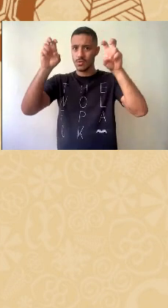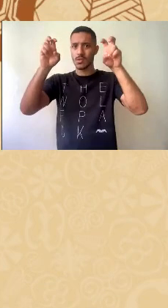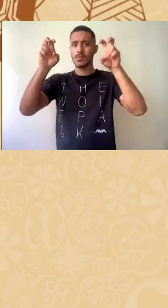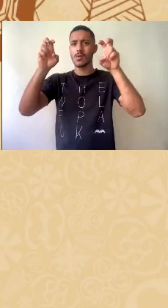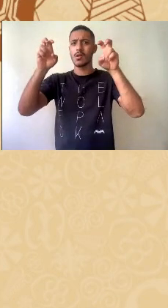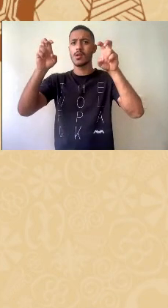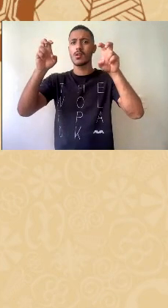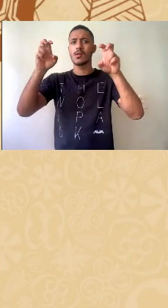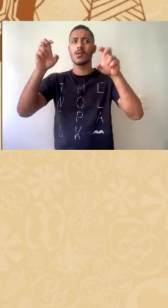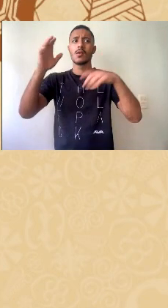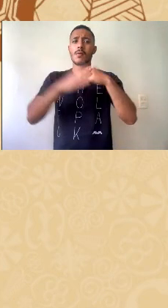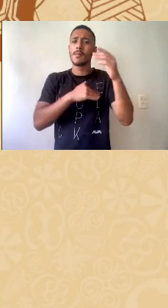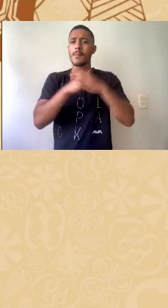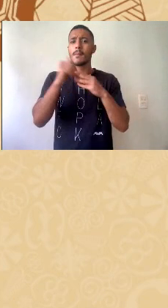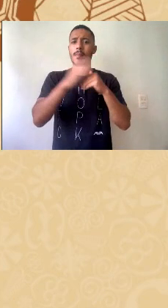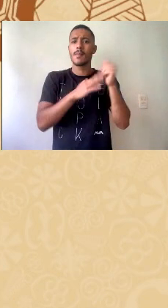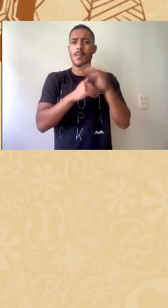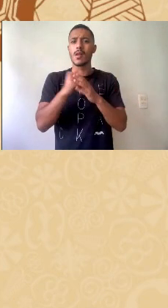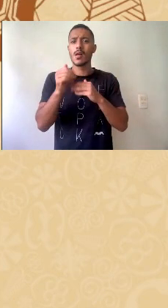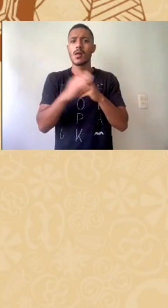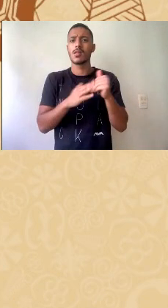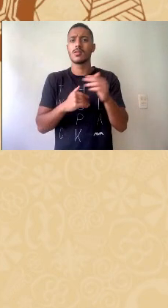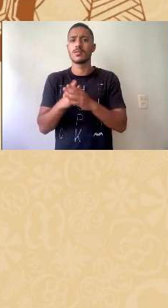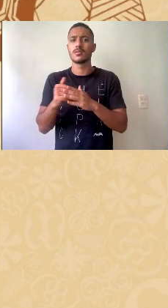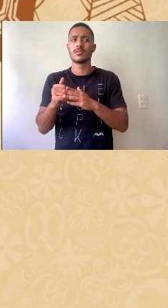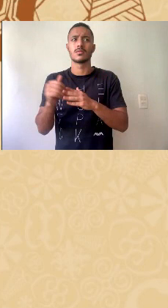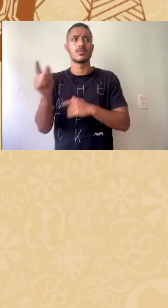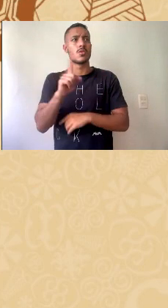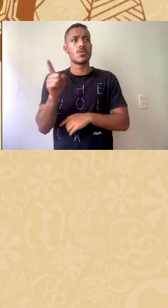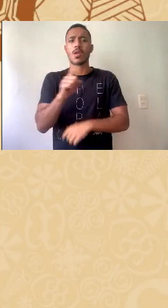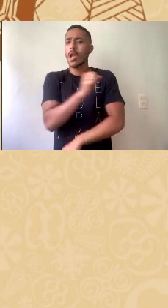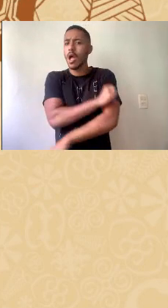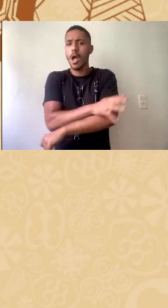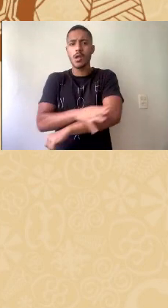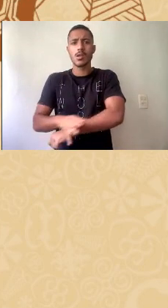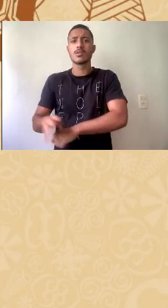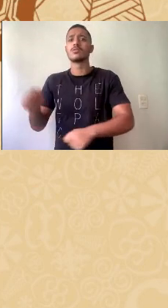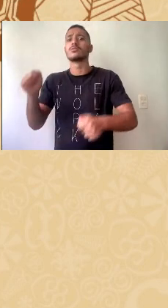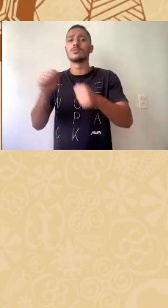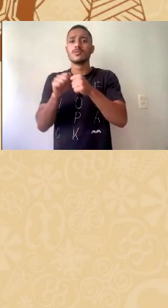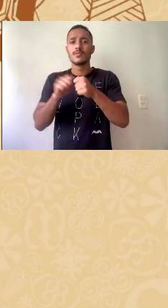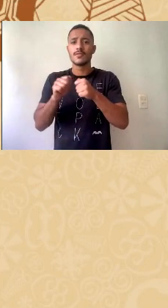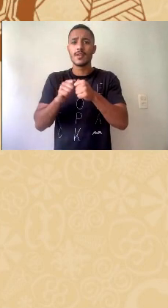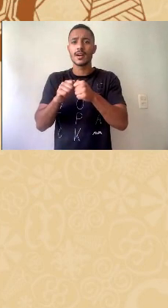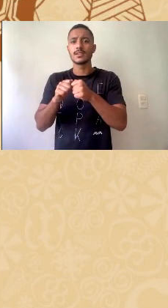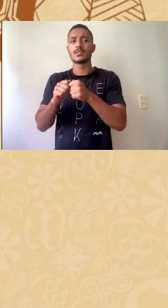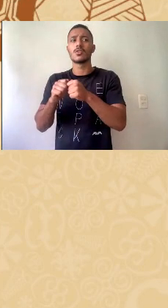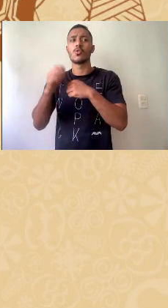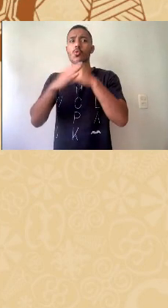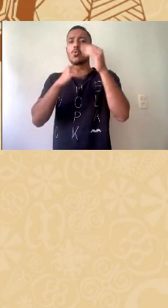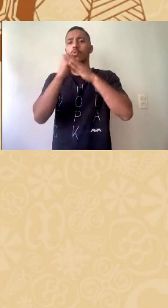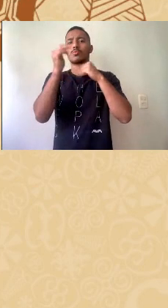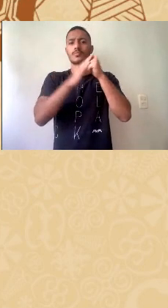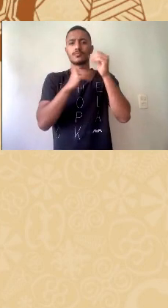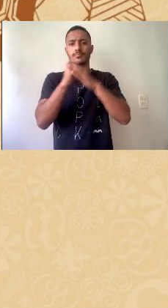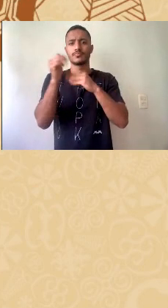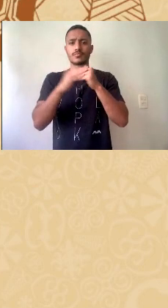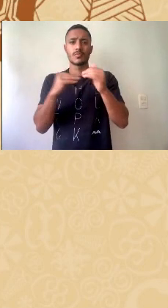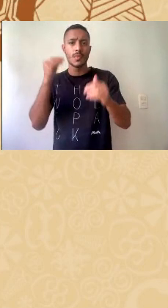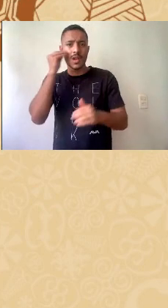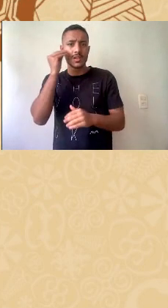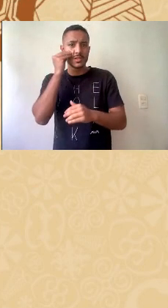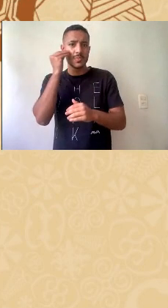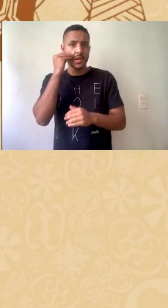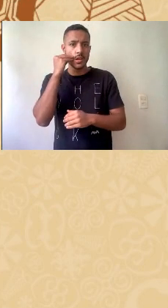práticas antirracistas se faz com ação, experiência, né, propriamente dita. Então,